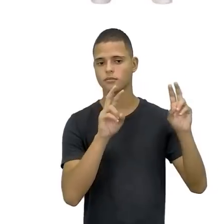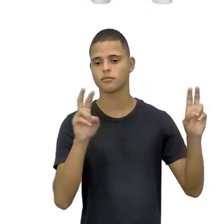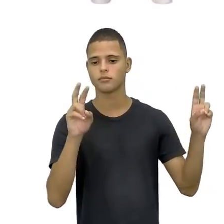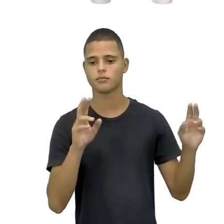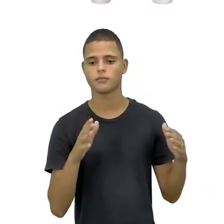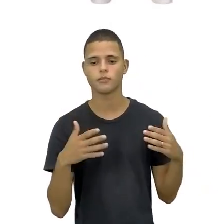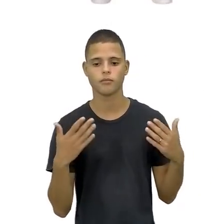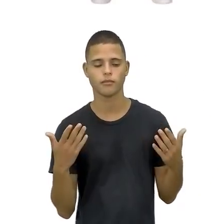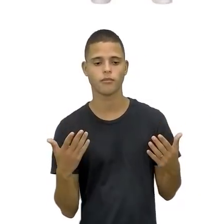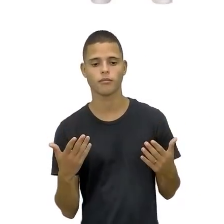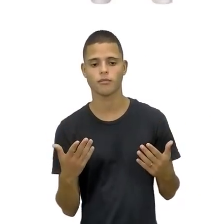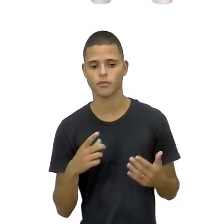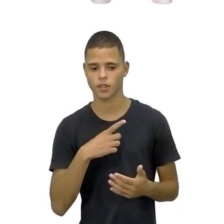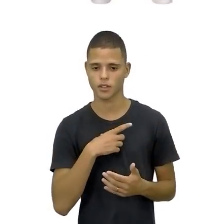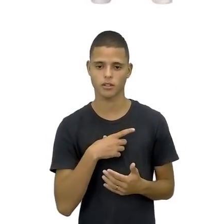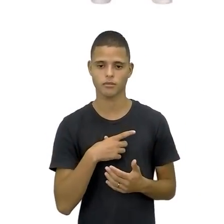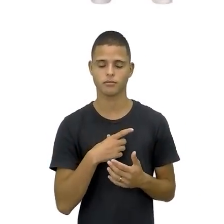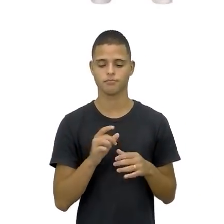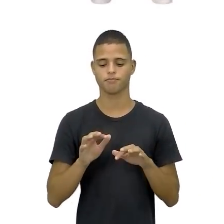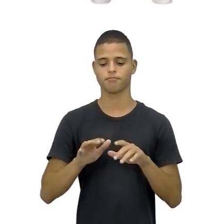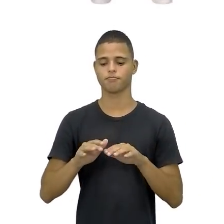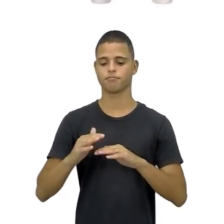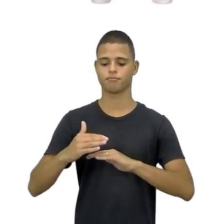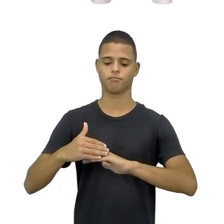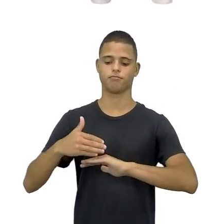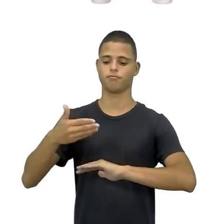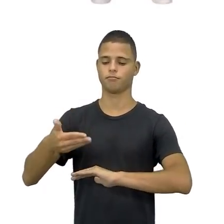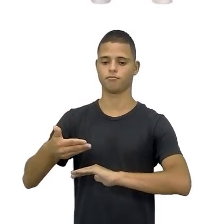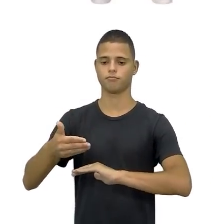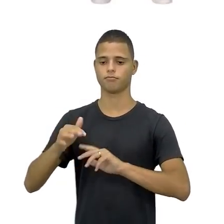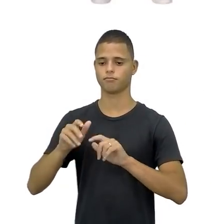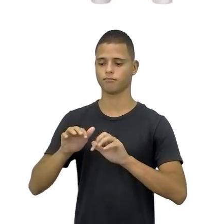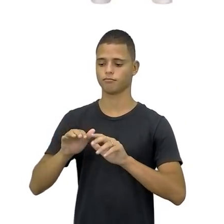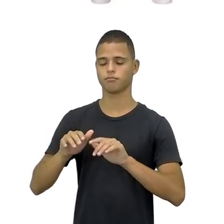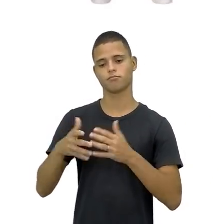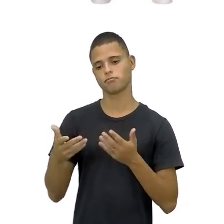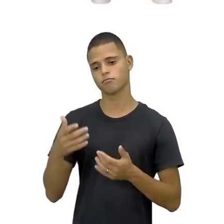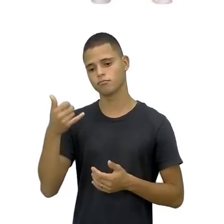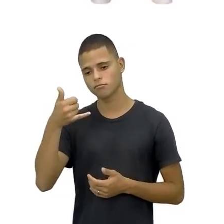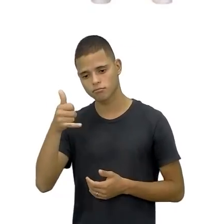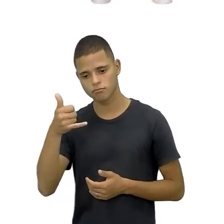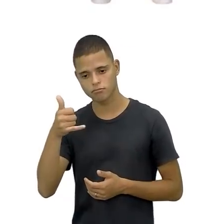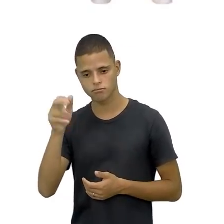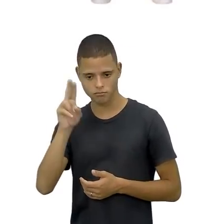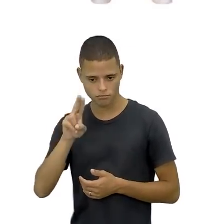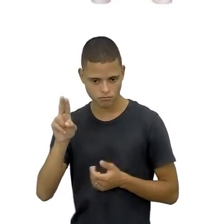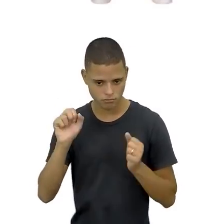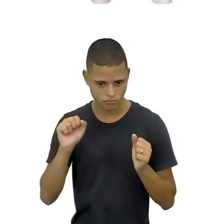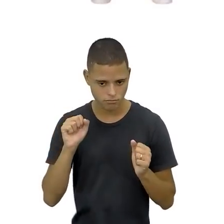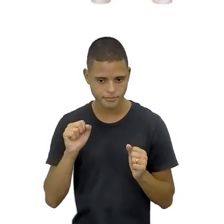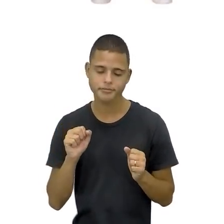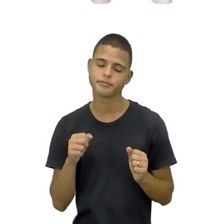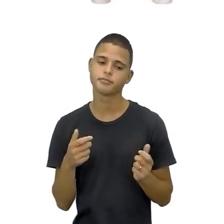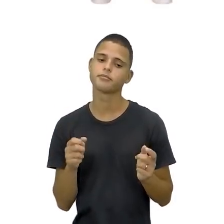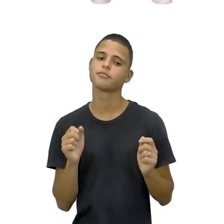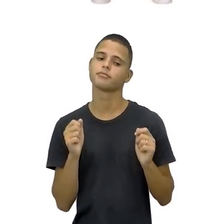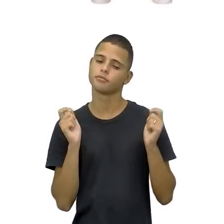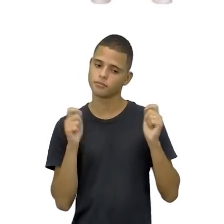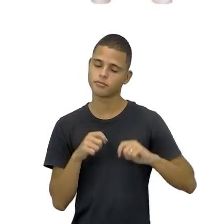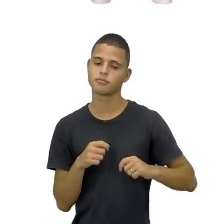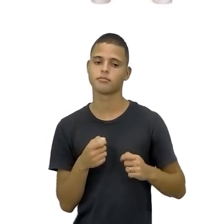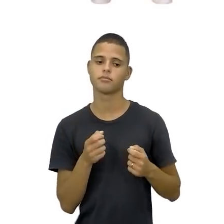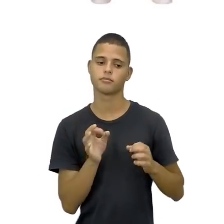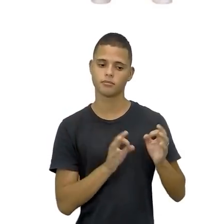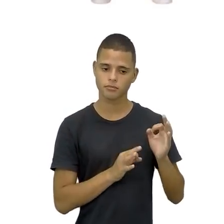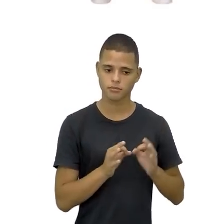possibilidade de haver um computador em sala de aula, ou até mesmo o uso de celulares, tudo isso tem que ser planejado e pensado por